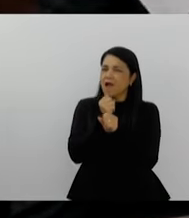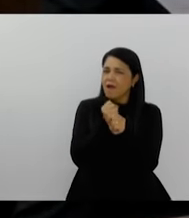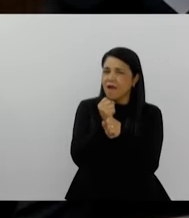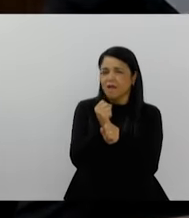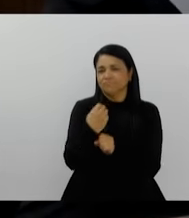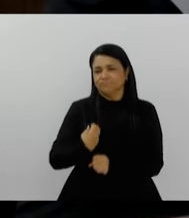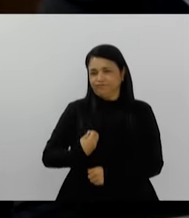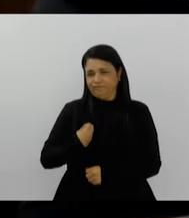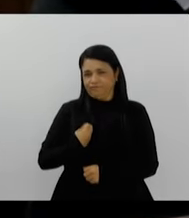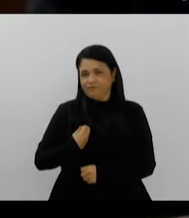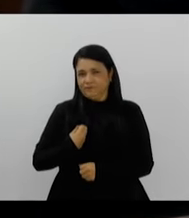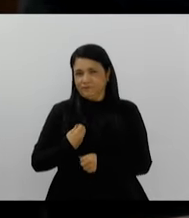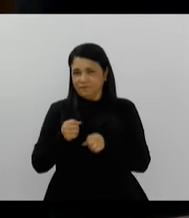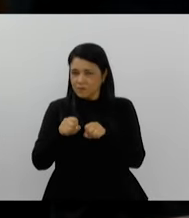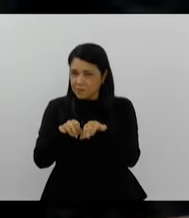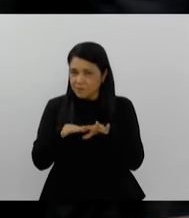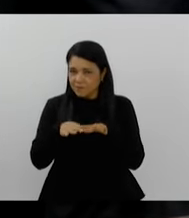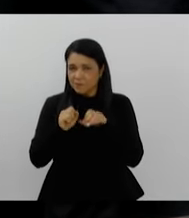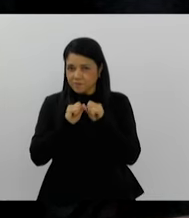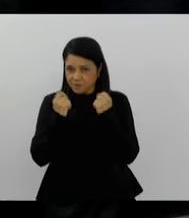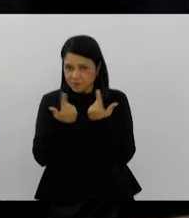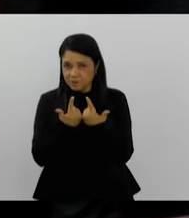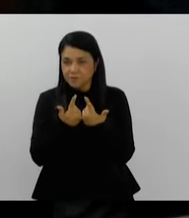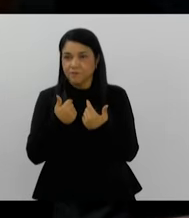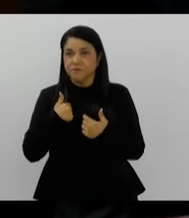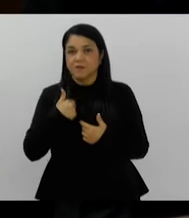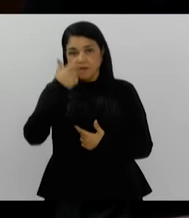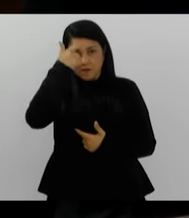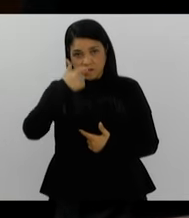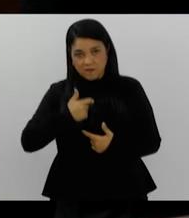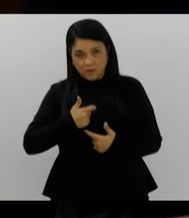aqui, eu me quedo